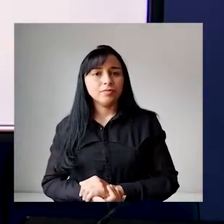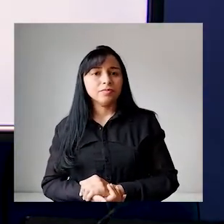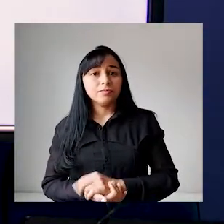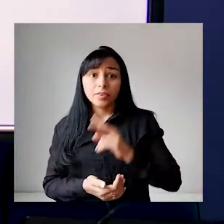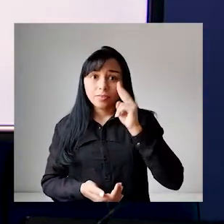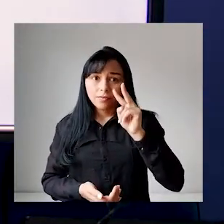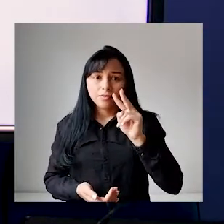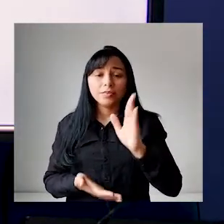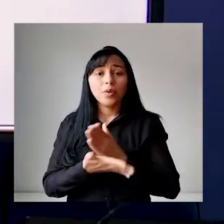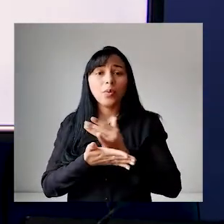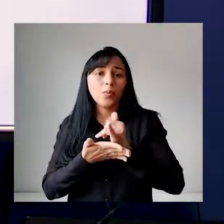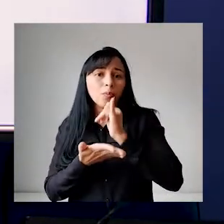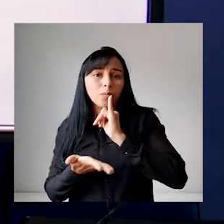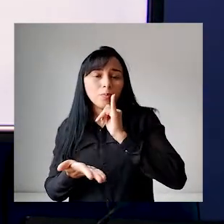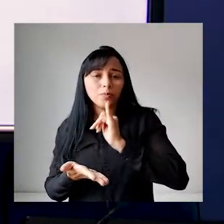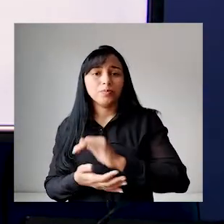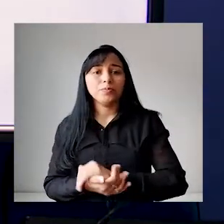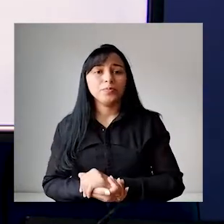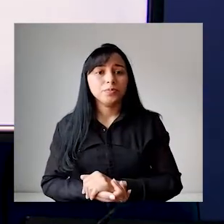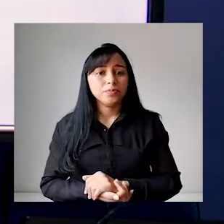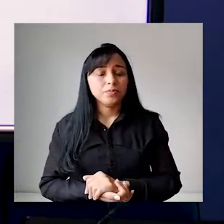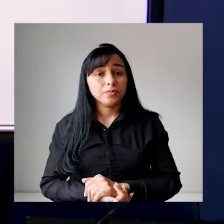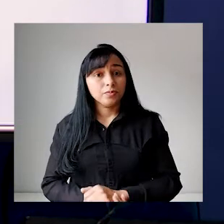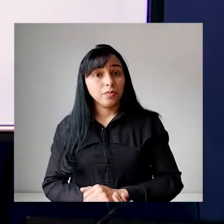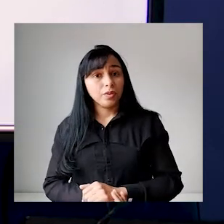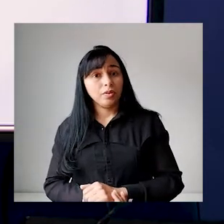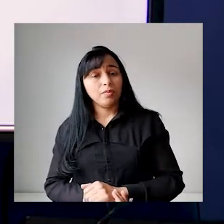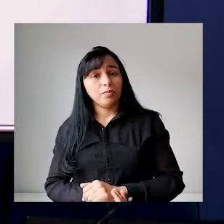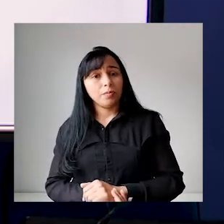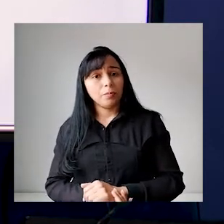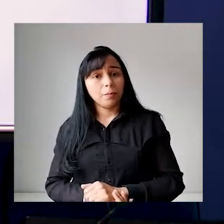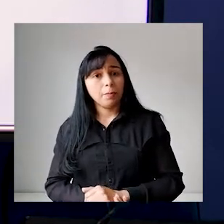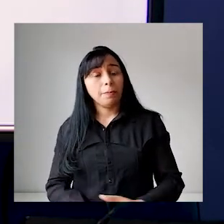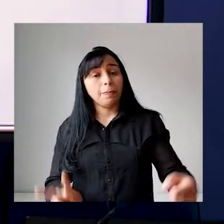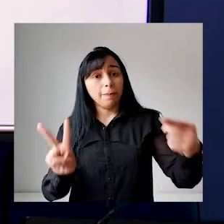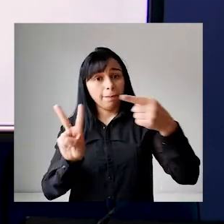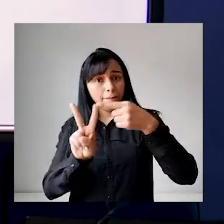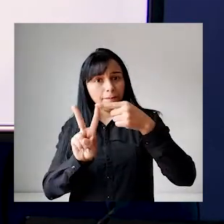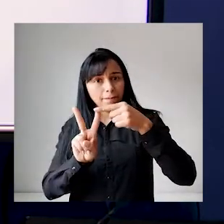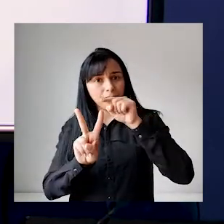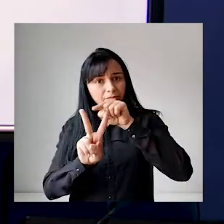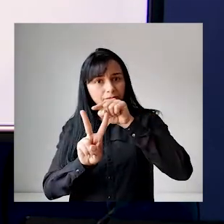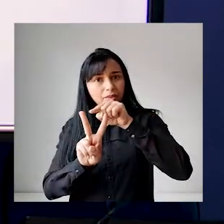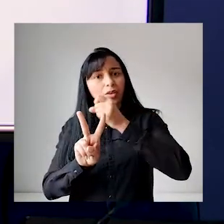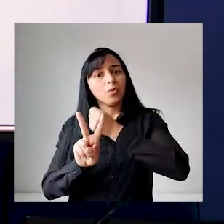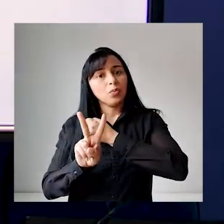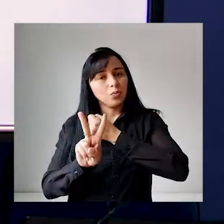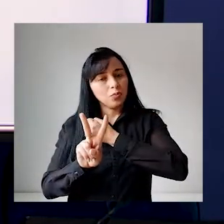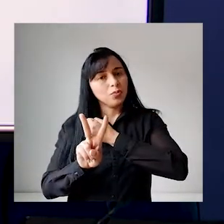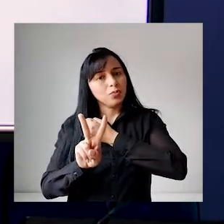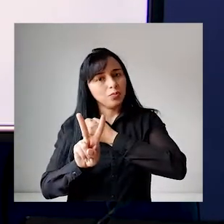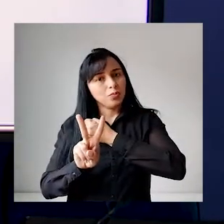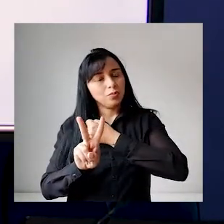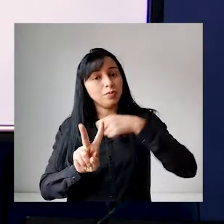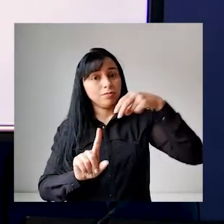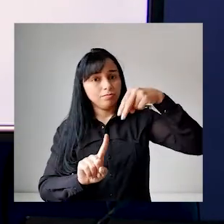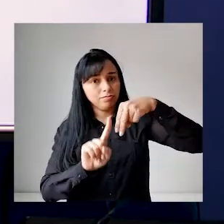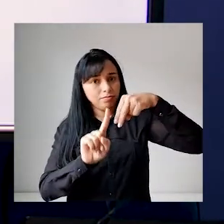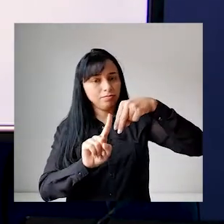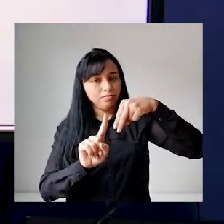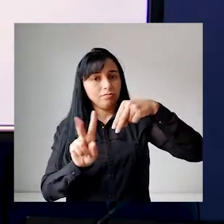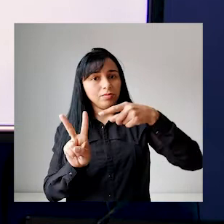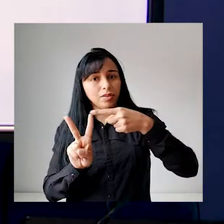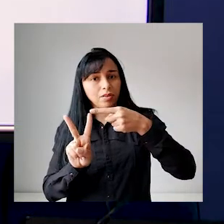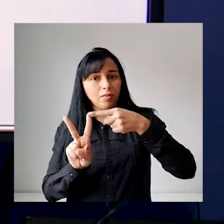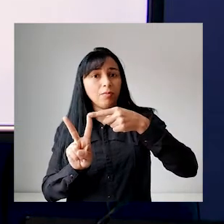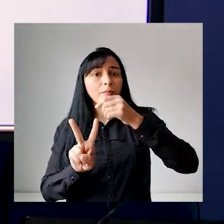Algumas observações. Sendo n um número natural maior ou igual a 2, define-se a raiz enésima de